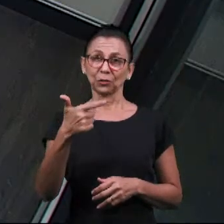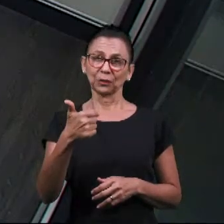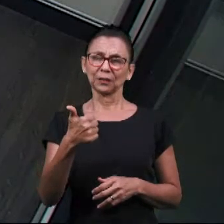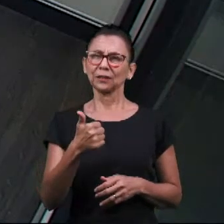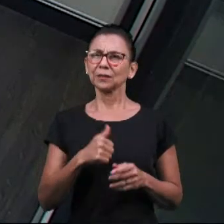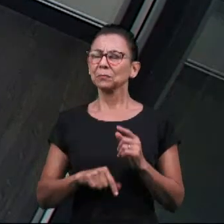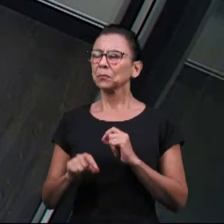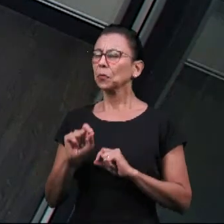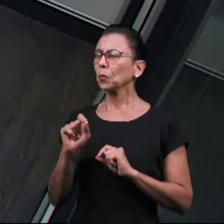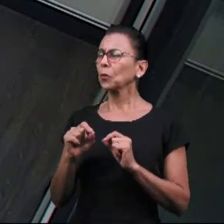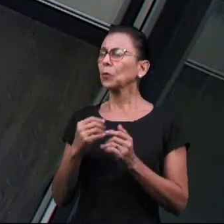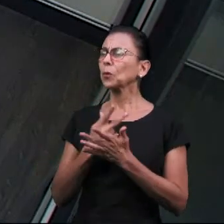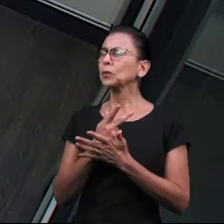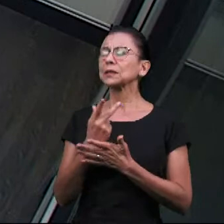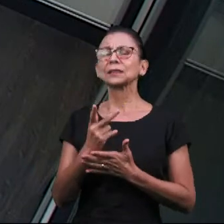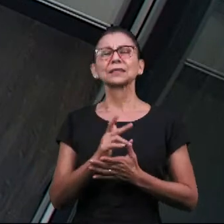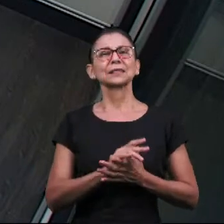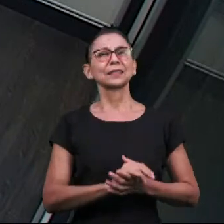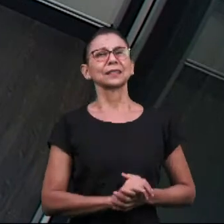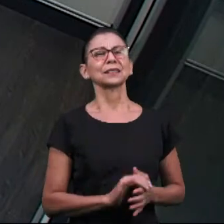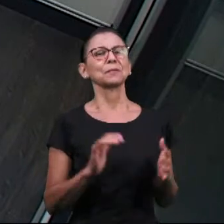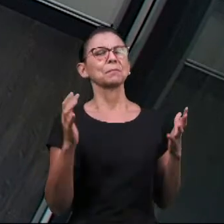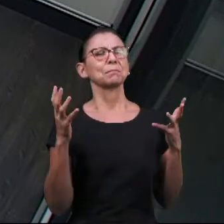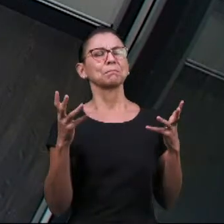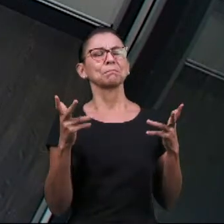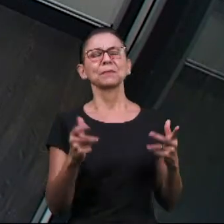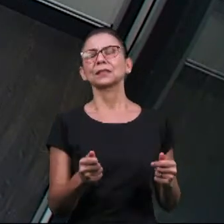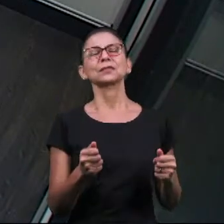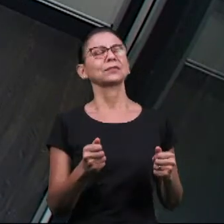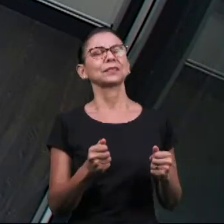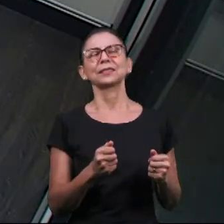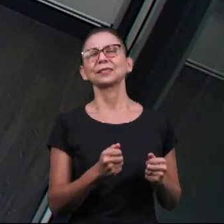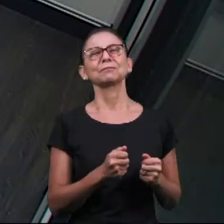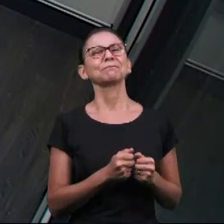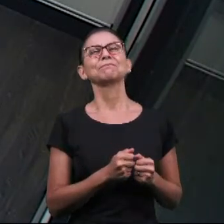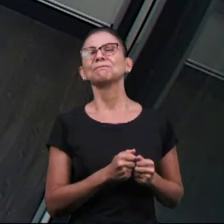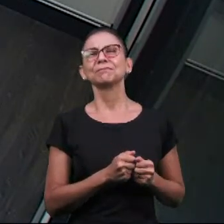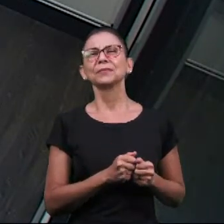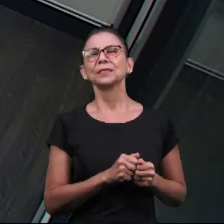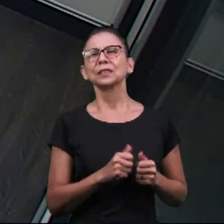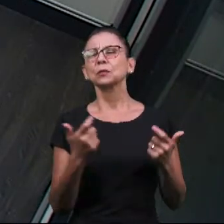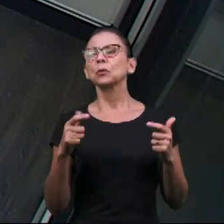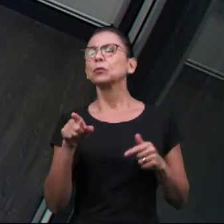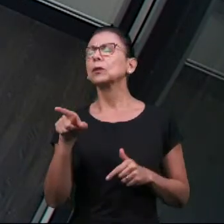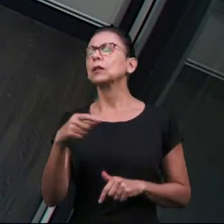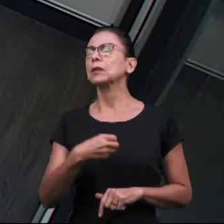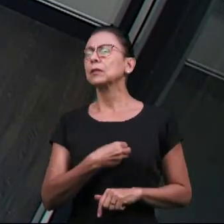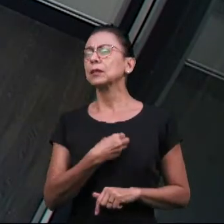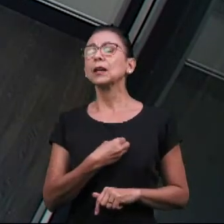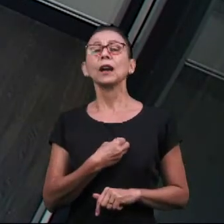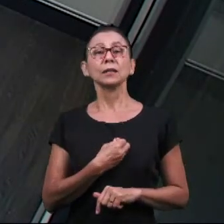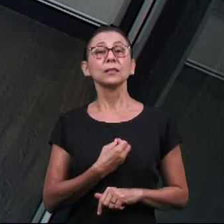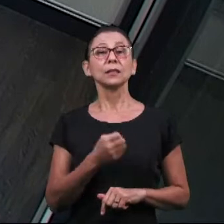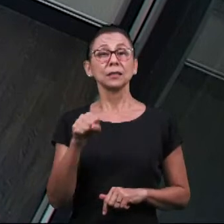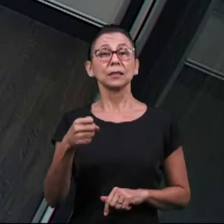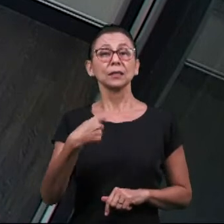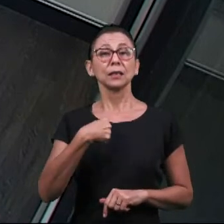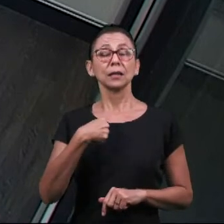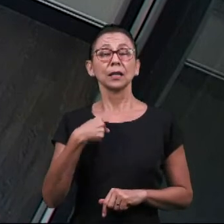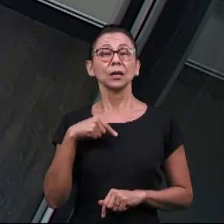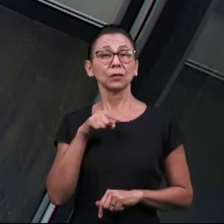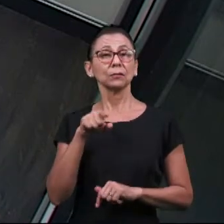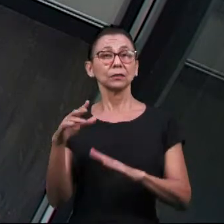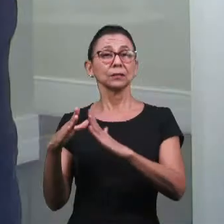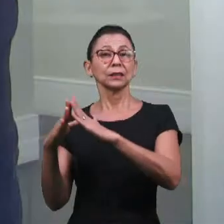momento, pastor? Foi uma maravilha. Assim. Onde o senhor estava? Estava em casa, estava na igreja? Como é que foi? Eu estava na igreja, né?